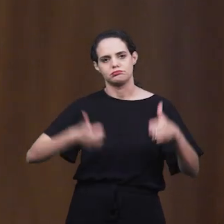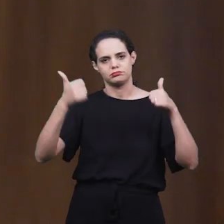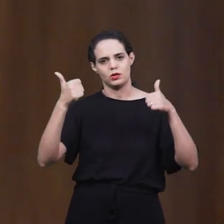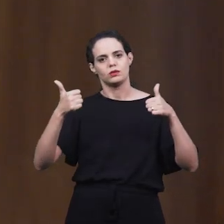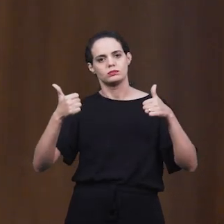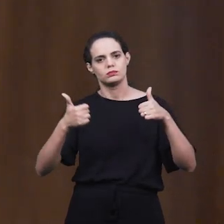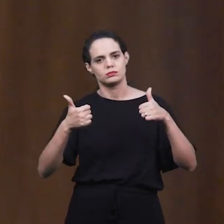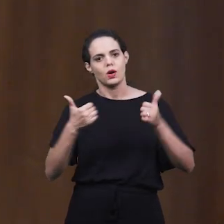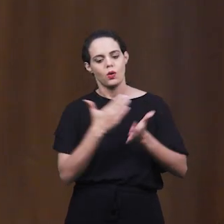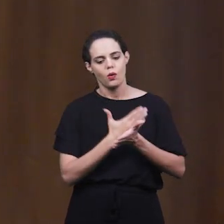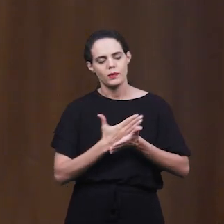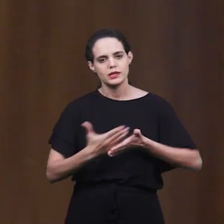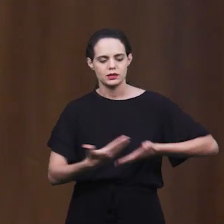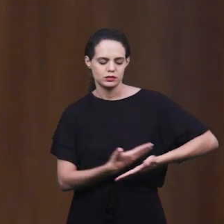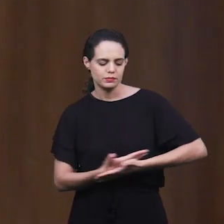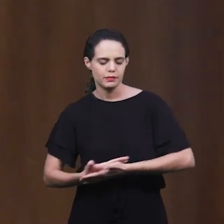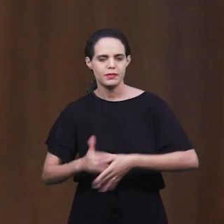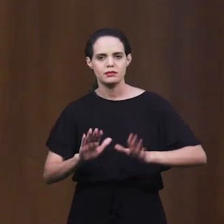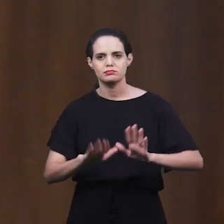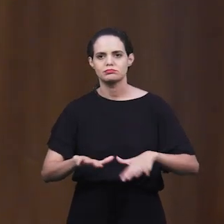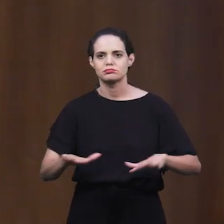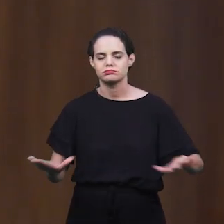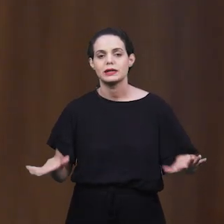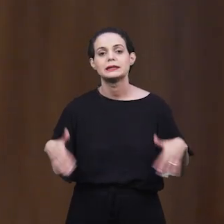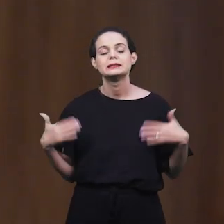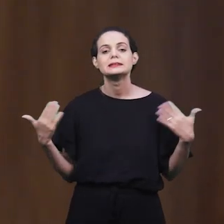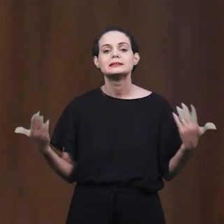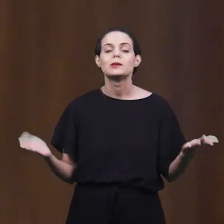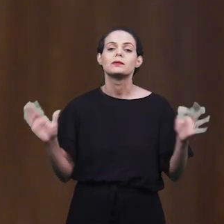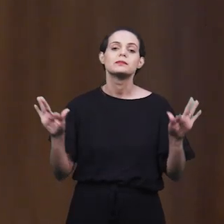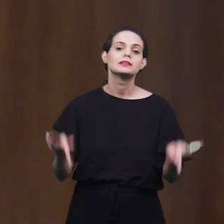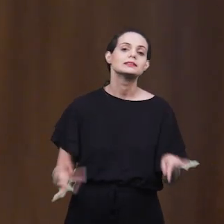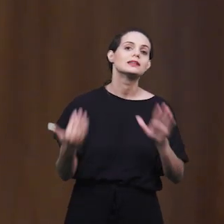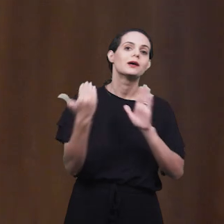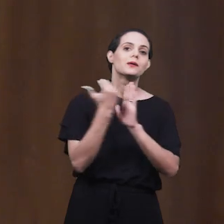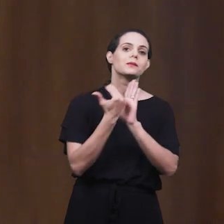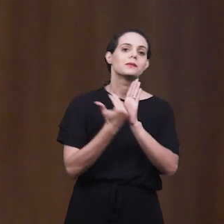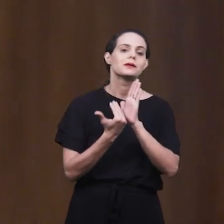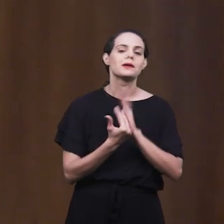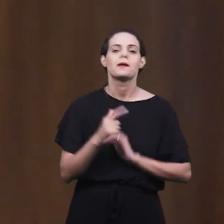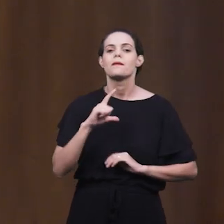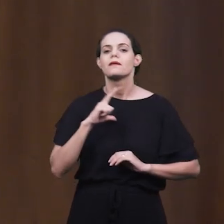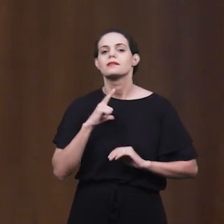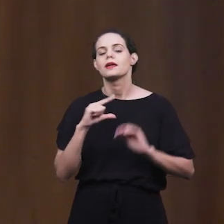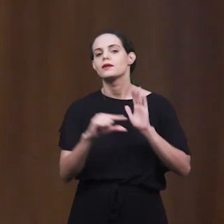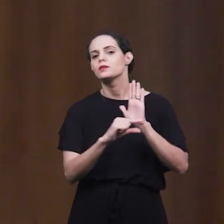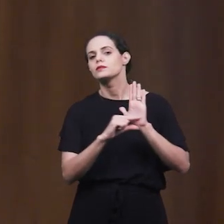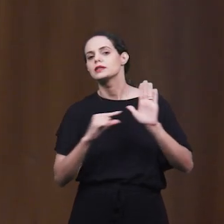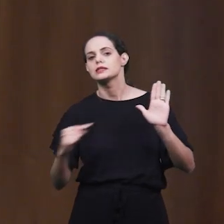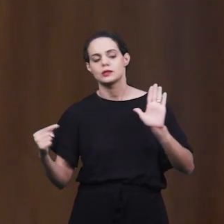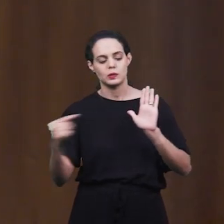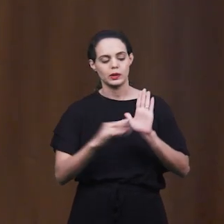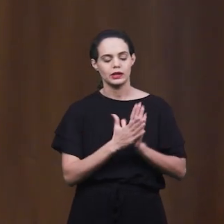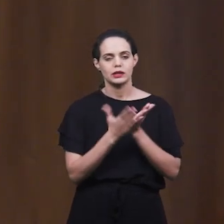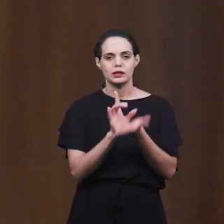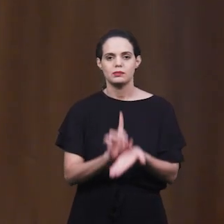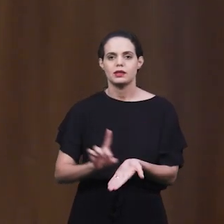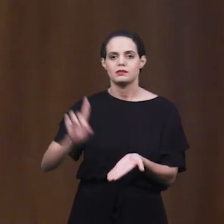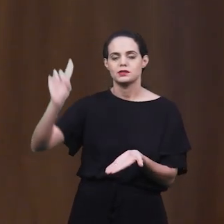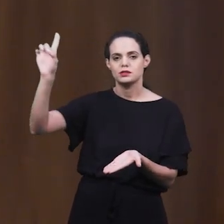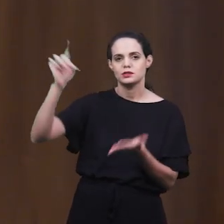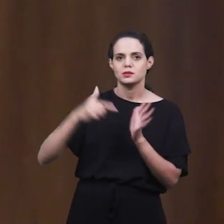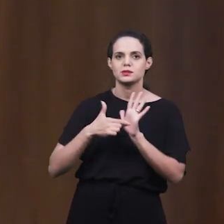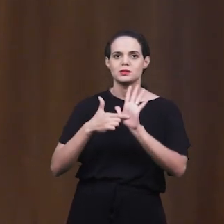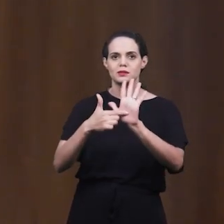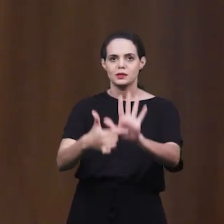mais importante. E para a gente encerrar, né, o programa de hoje, nós temos um versículo bíblico que vai nos